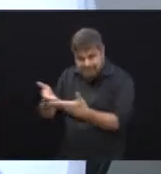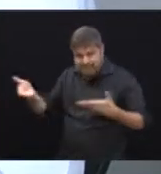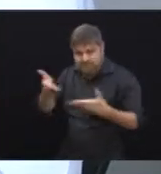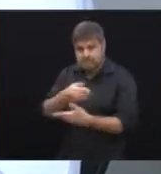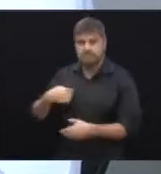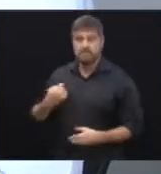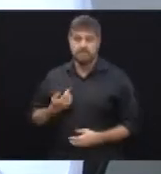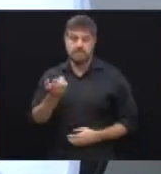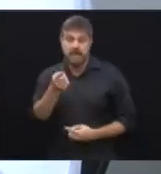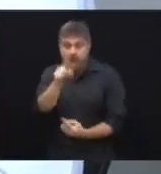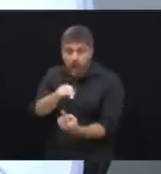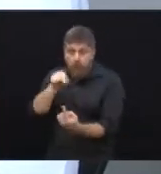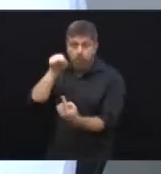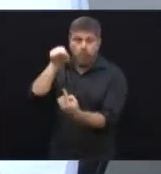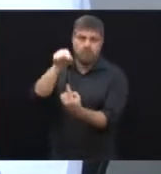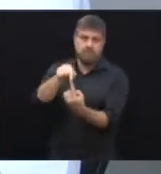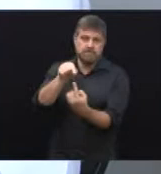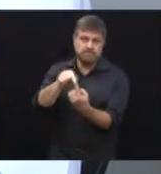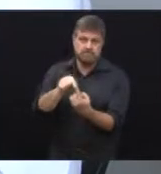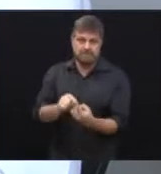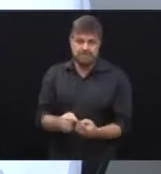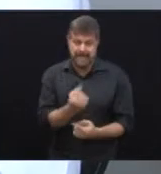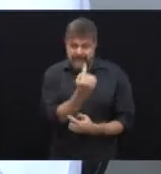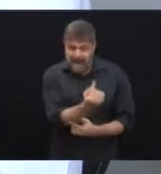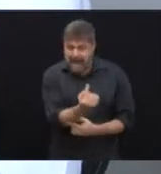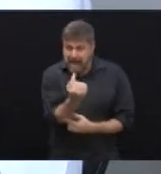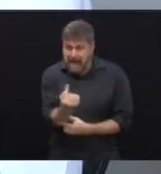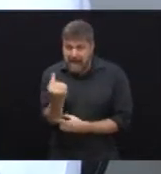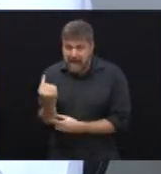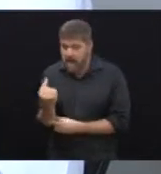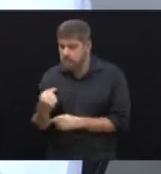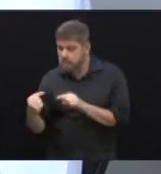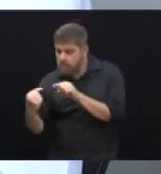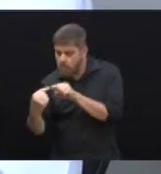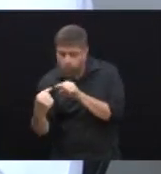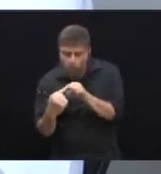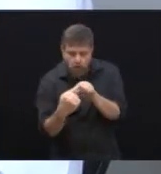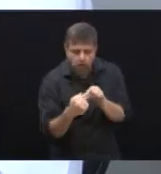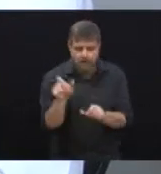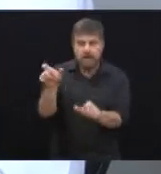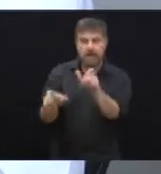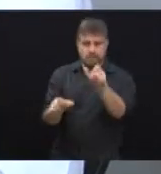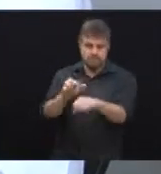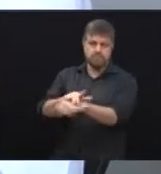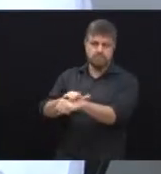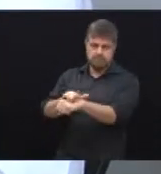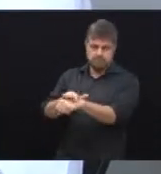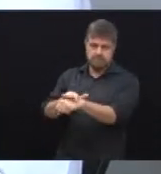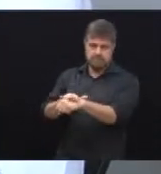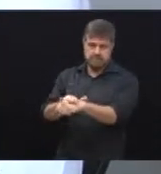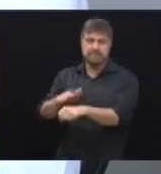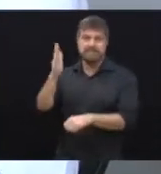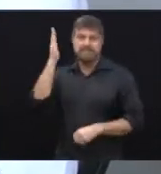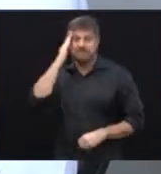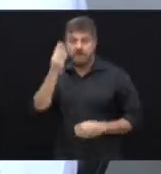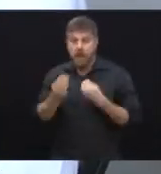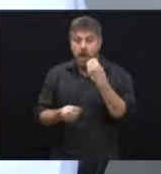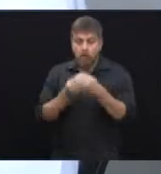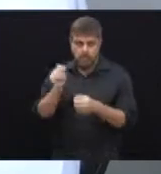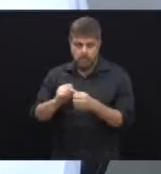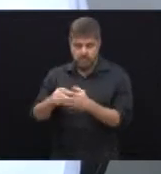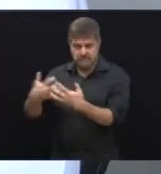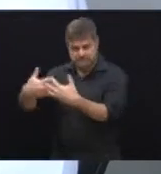busca, na hemodiálise e a diálise peritoneal. Cada uma tem a sua indicação, cada paciente tem a sua indicação de